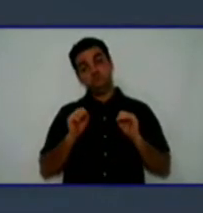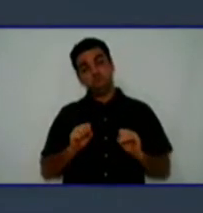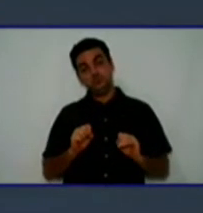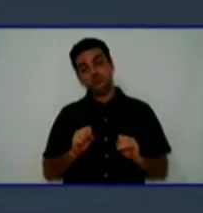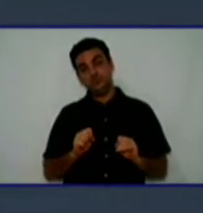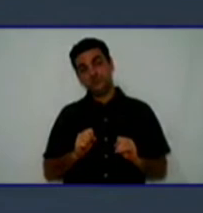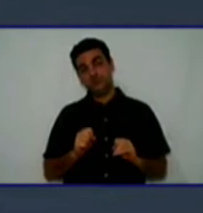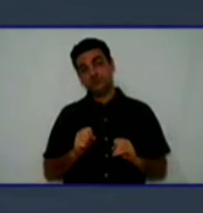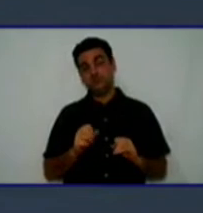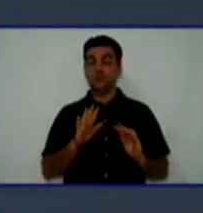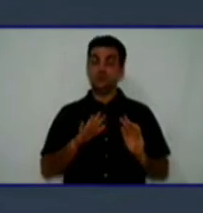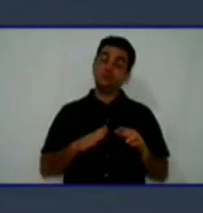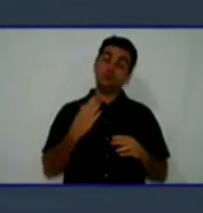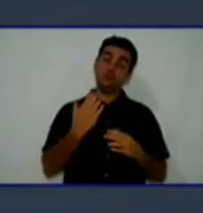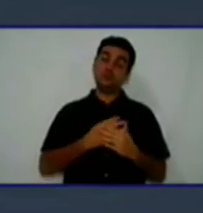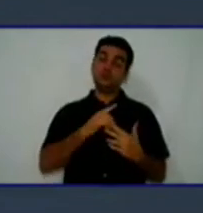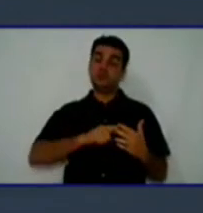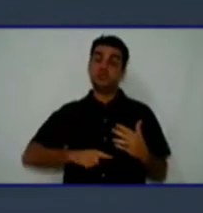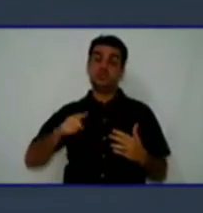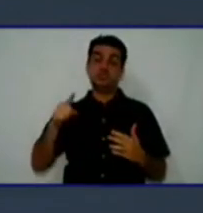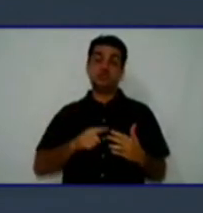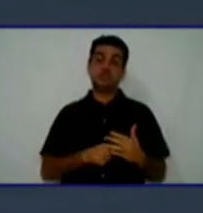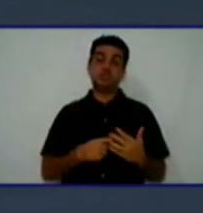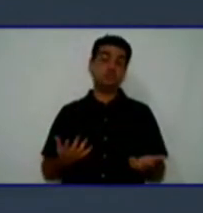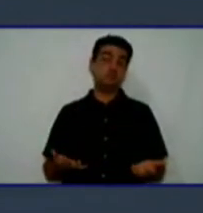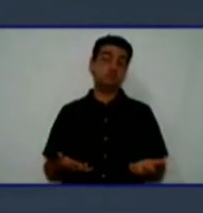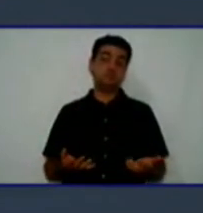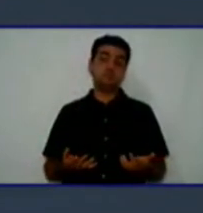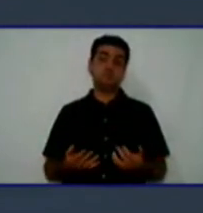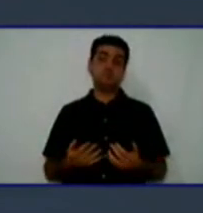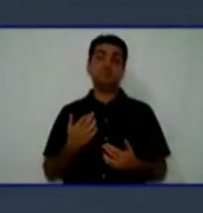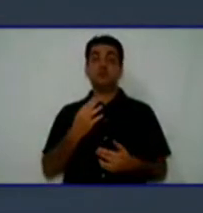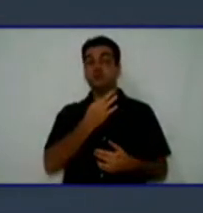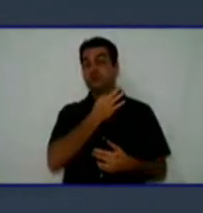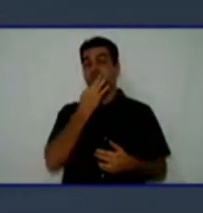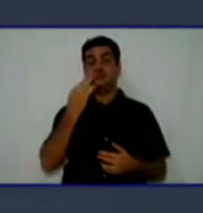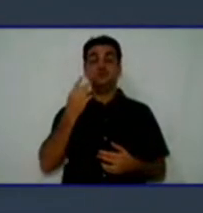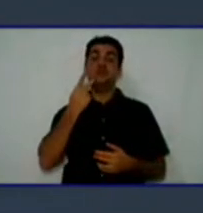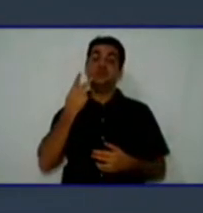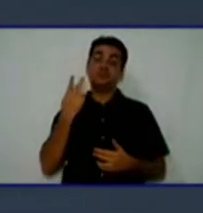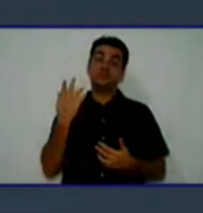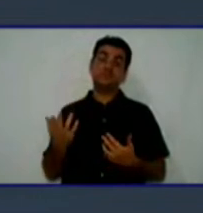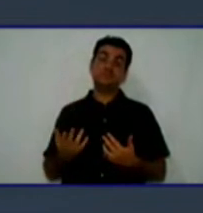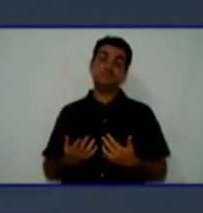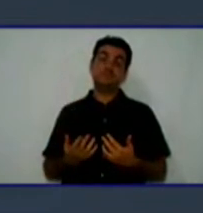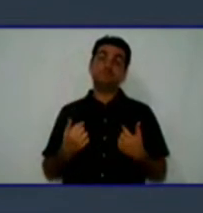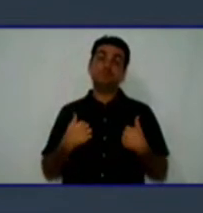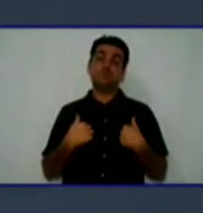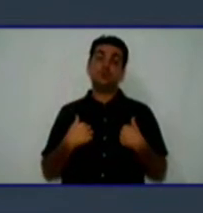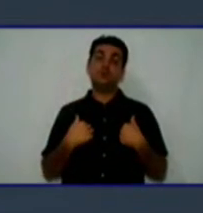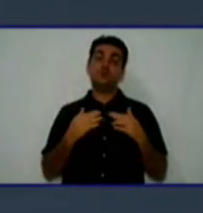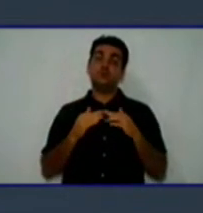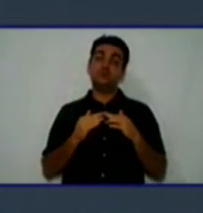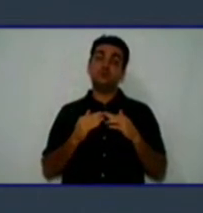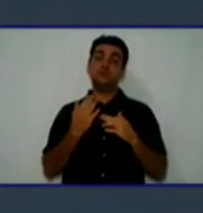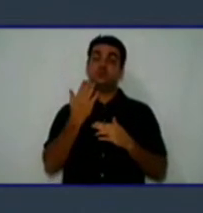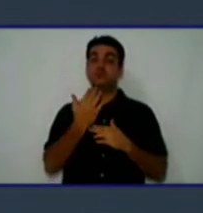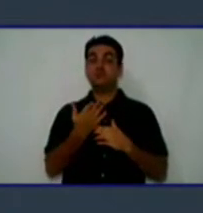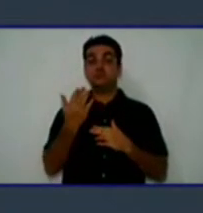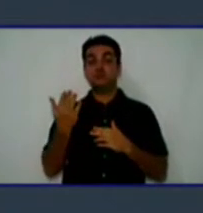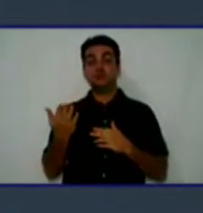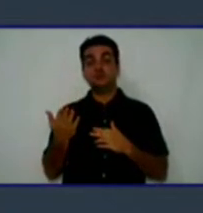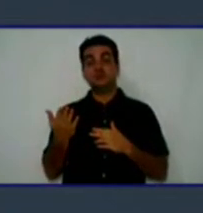uma distinção em relação ao precedente que invocou o ministro Tarcísio, eu vou pedir licença aos